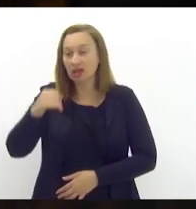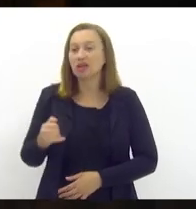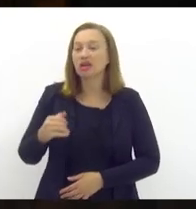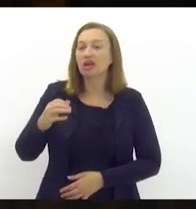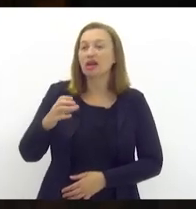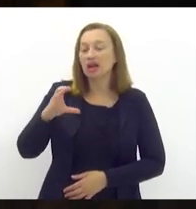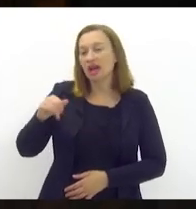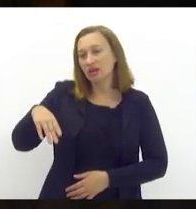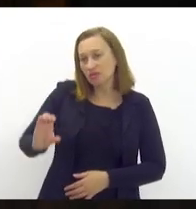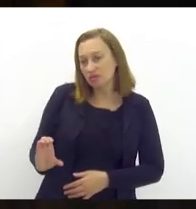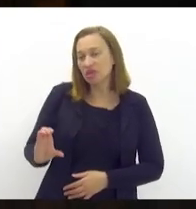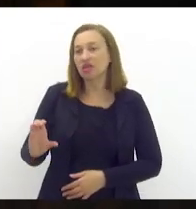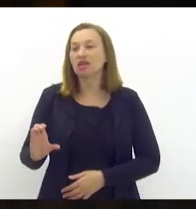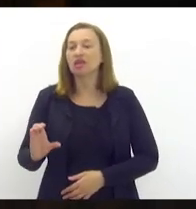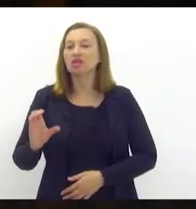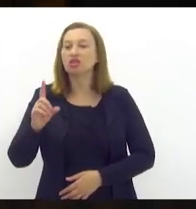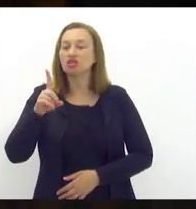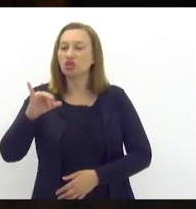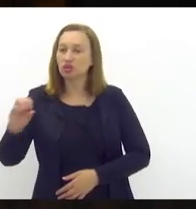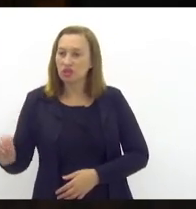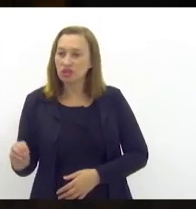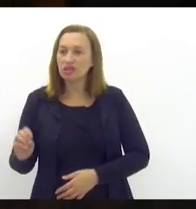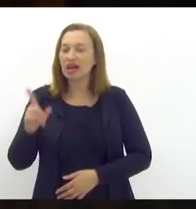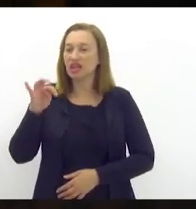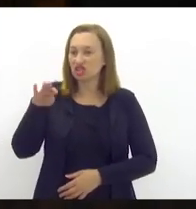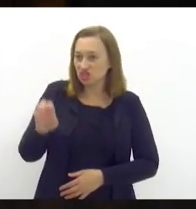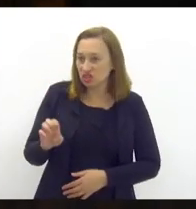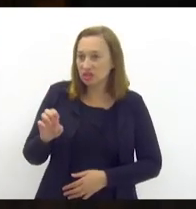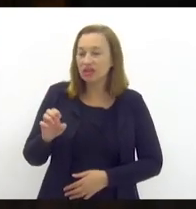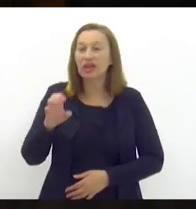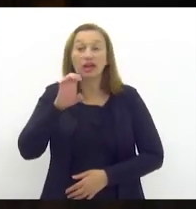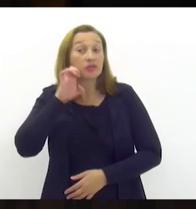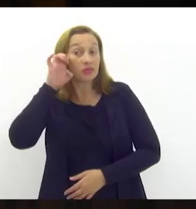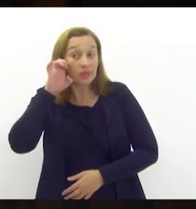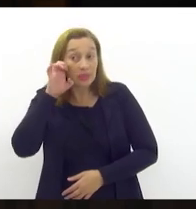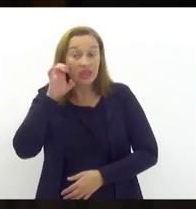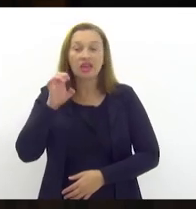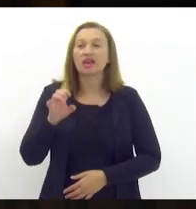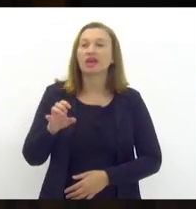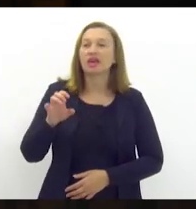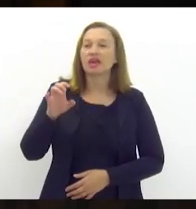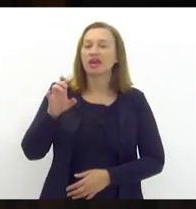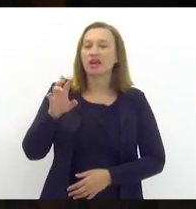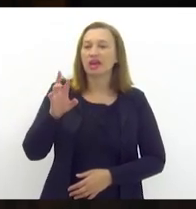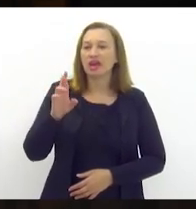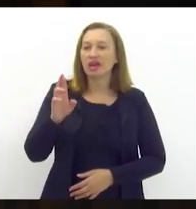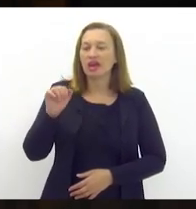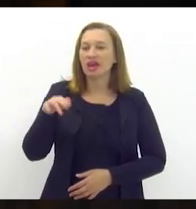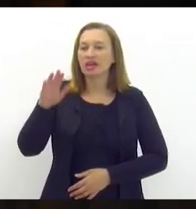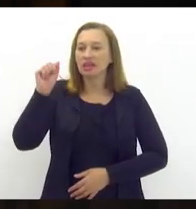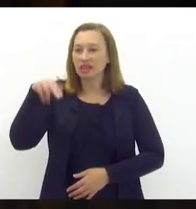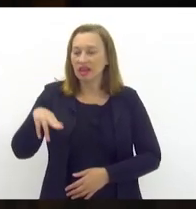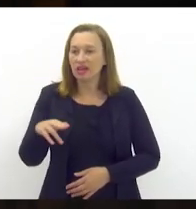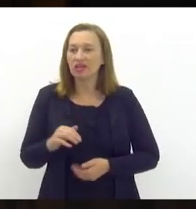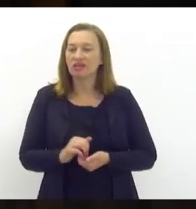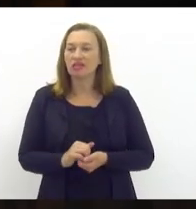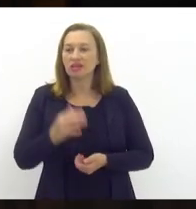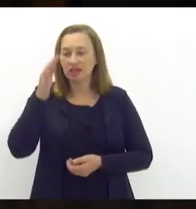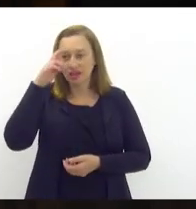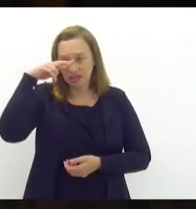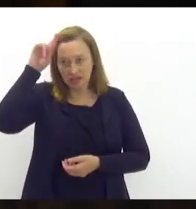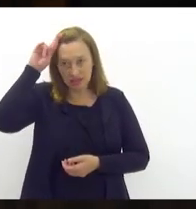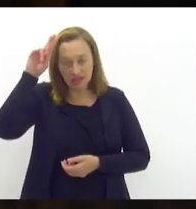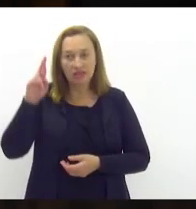Mink, Dionísio Lins, Alexandre Freitas, Érica Takimoto e Renan Ferreirinha. Em votação, a